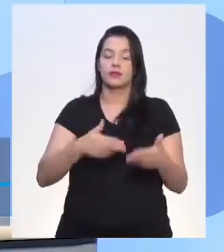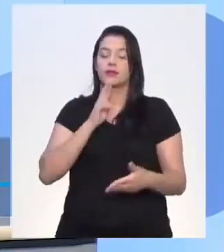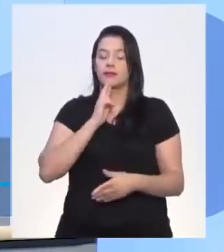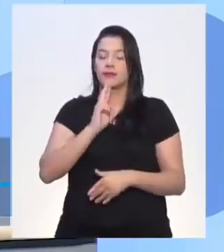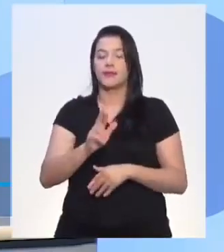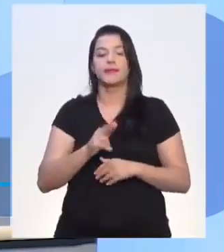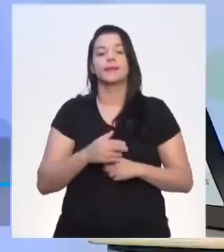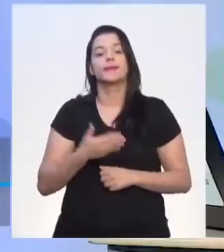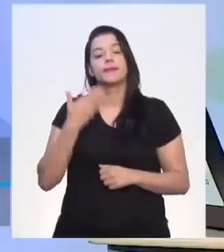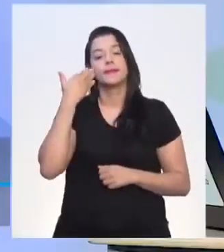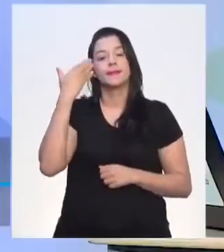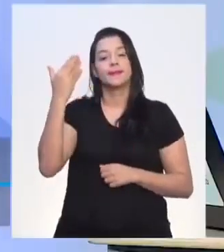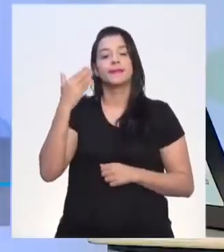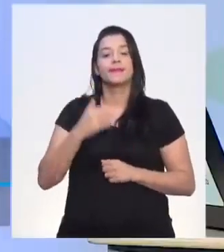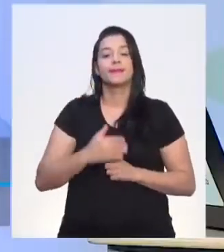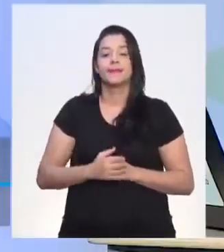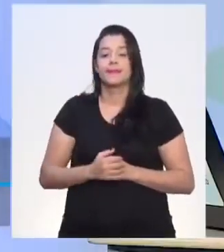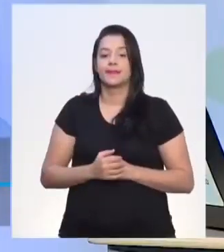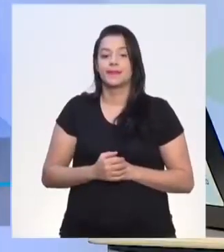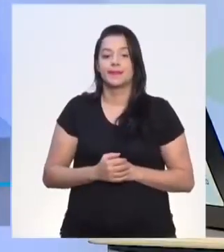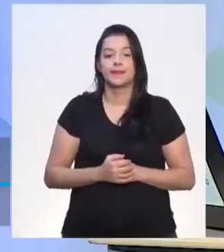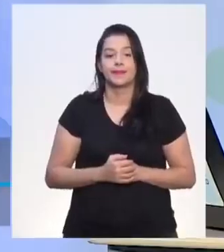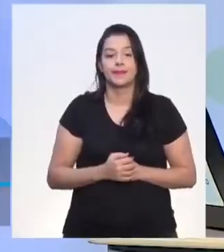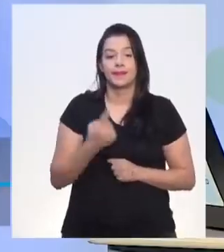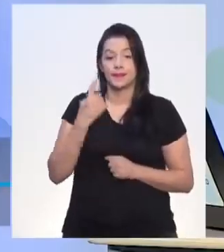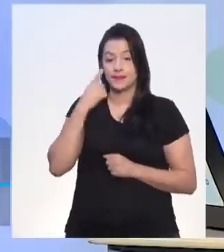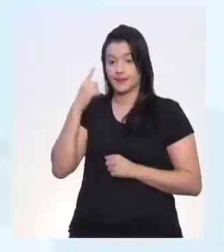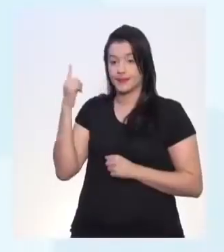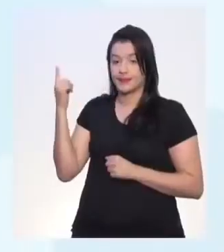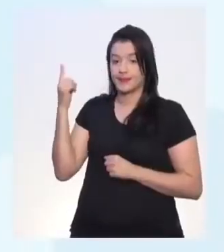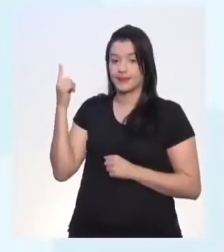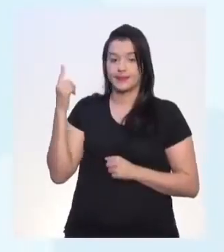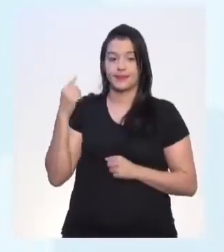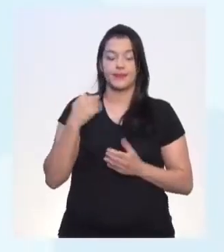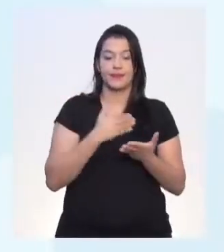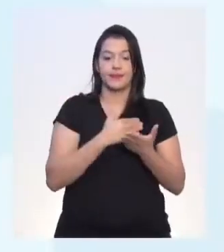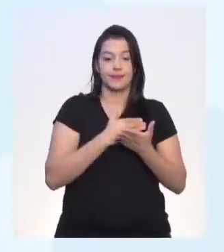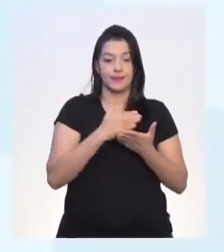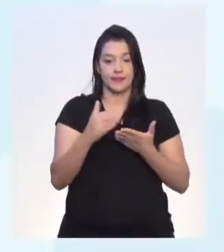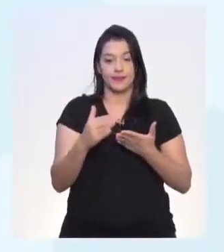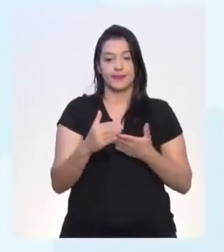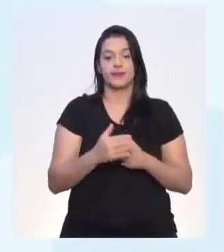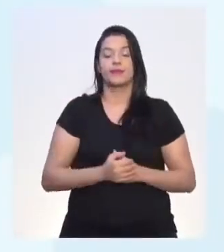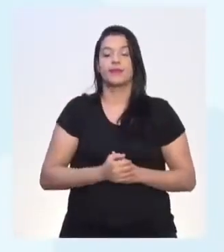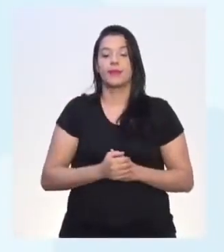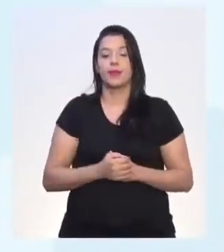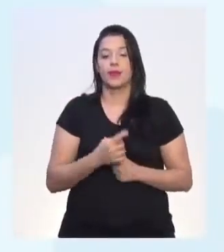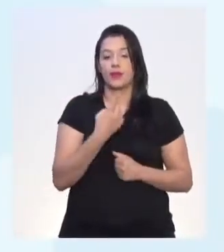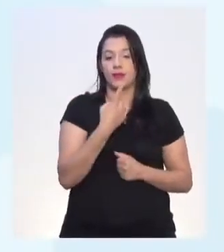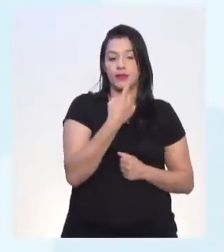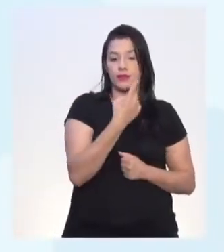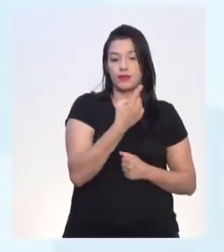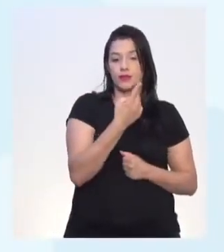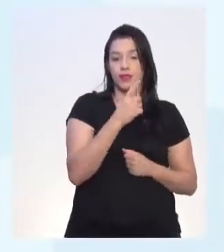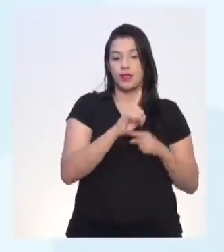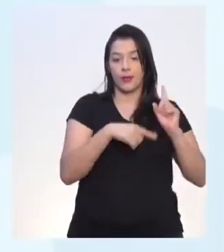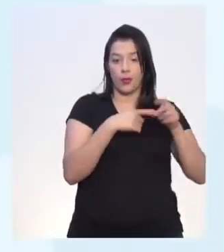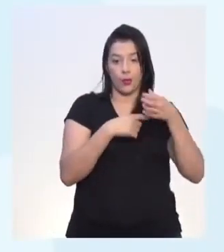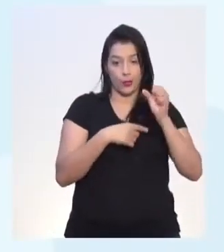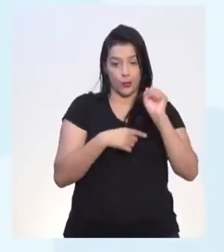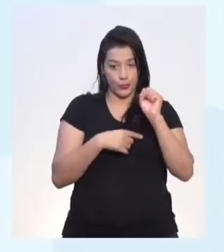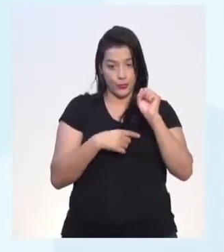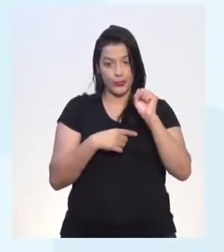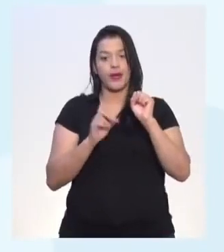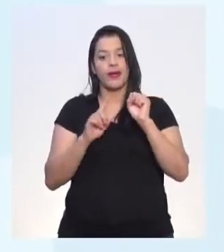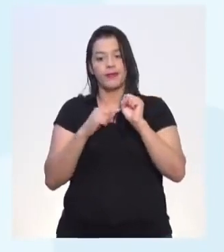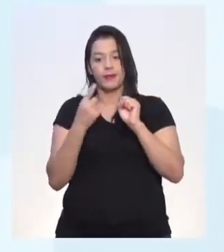bom? É isso, valeu. Então vamos lá, pessoal, ó. Ela vai começar a tomar esse horário, às 8, e a cada 4 horas ela vai